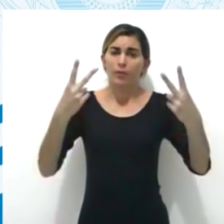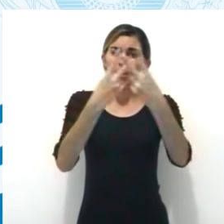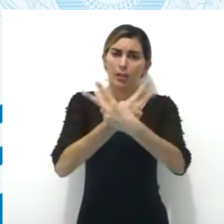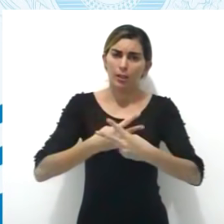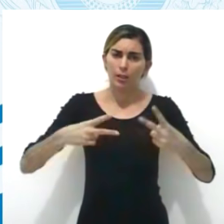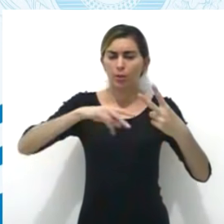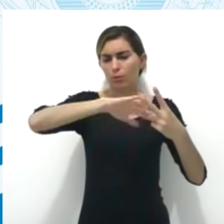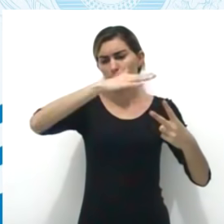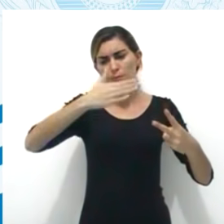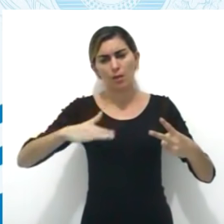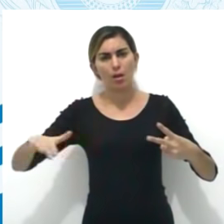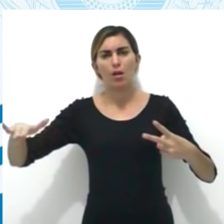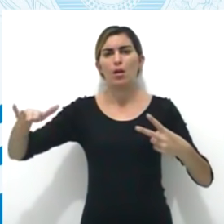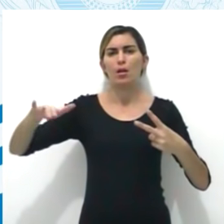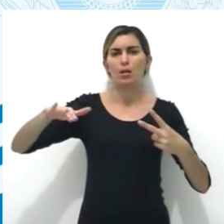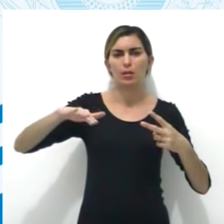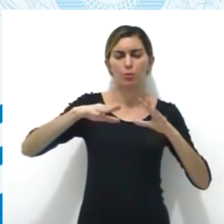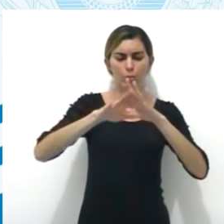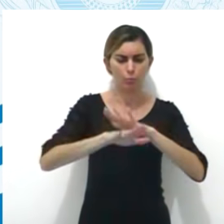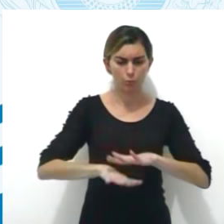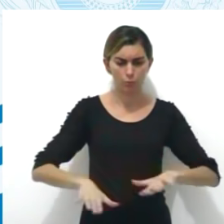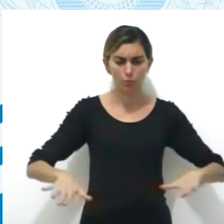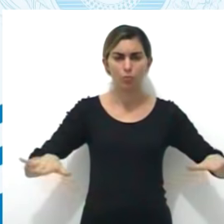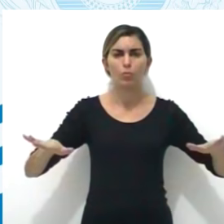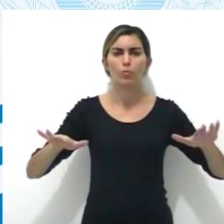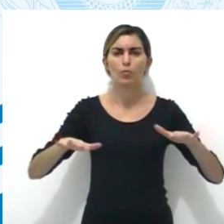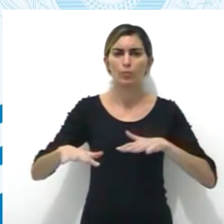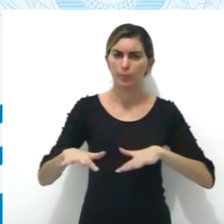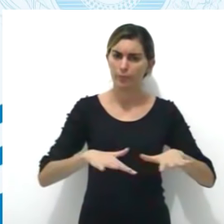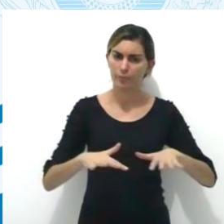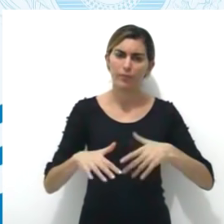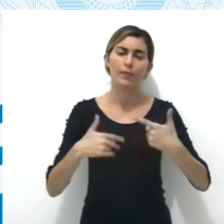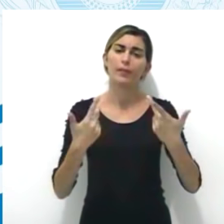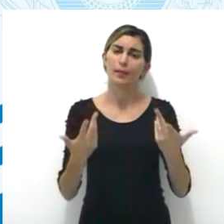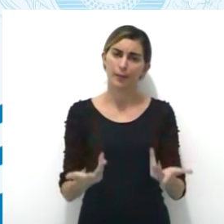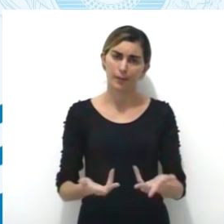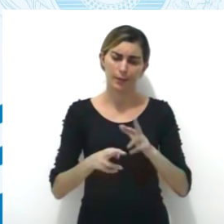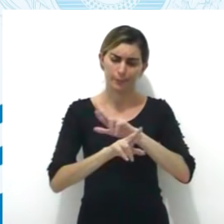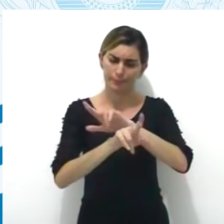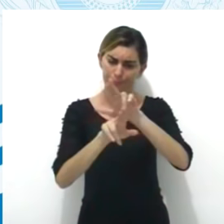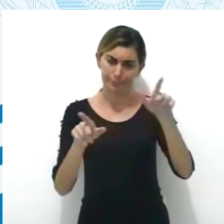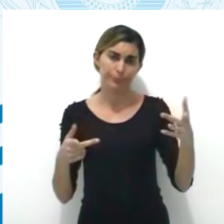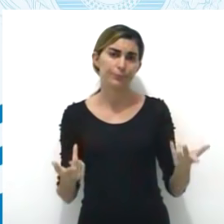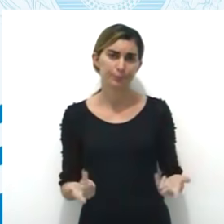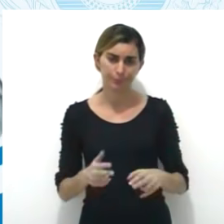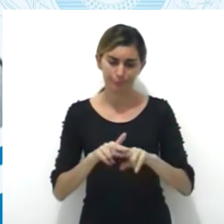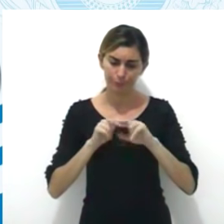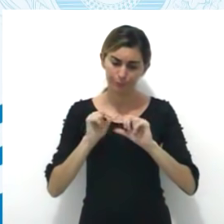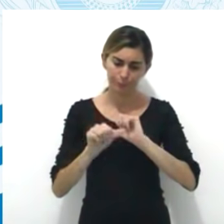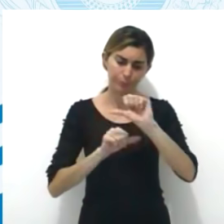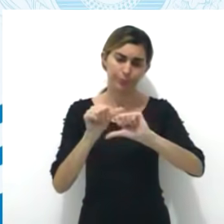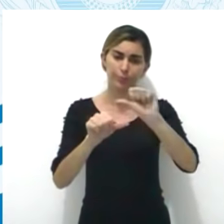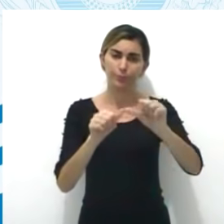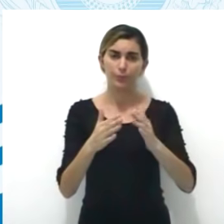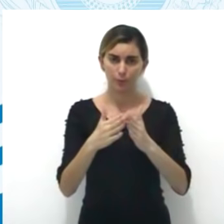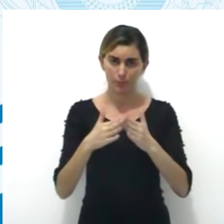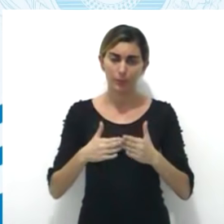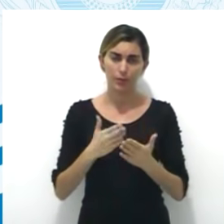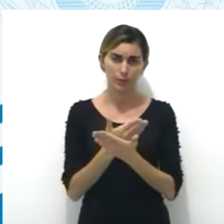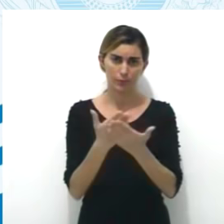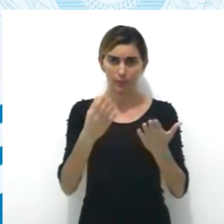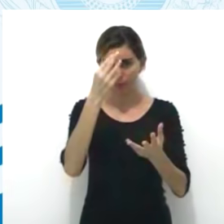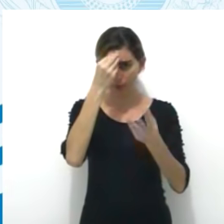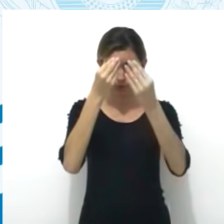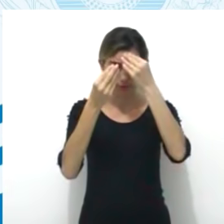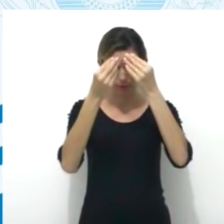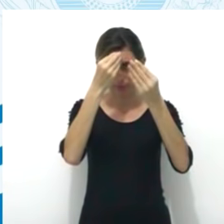ventos, mares, desertificação e acomodação e etc. Então, eu peço que